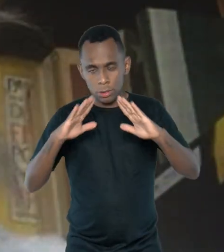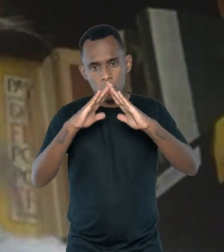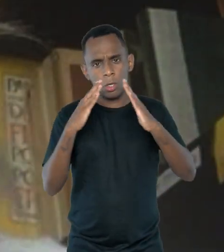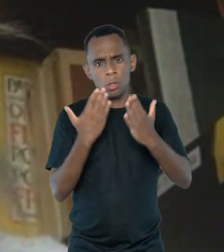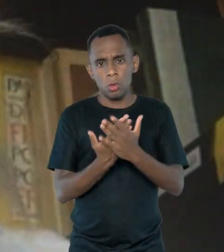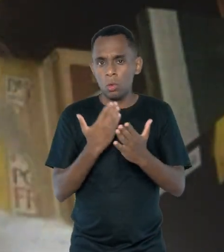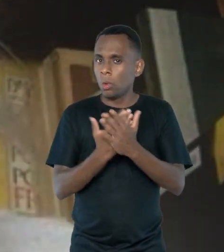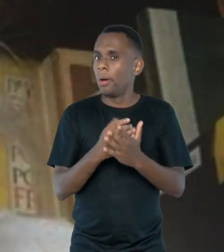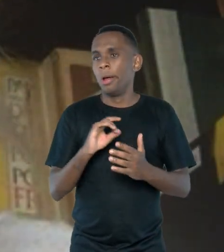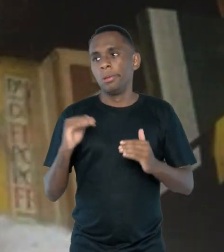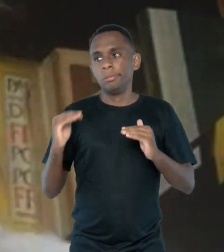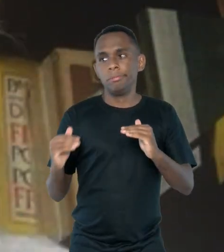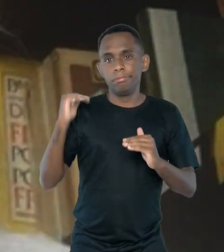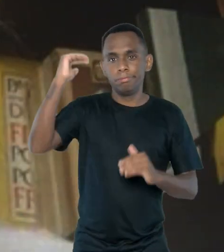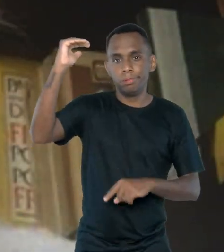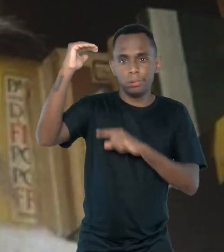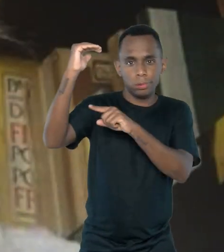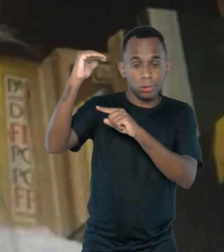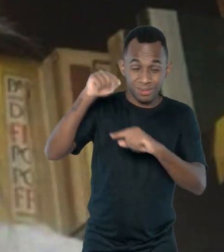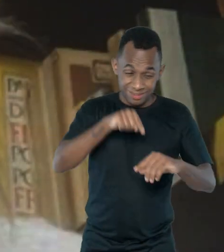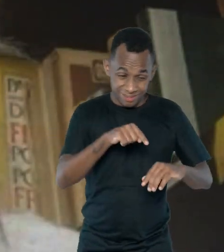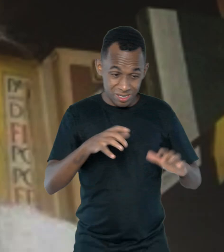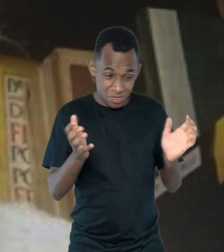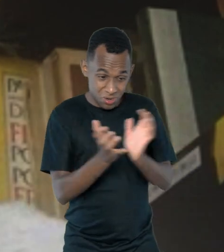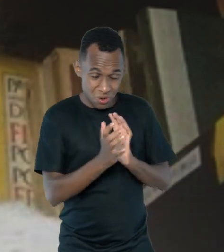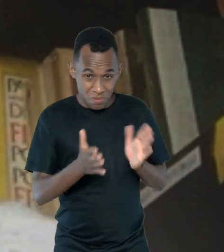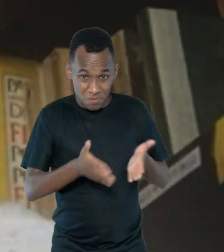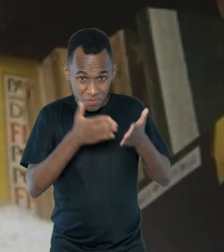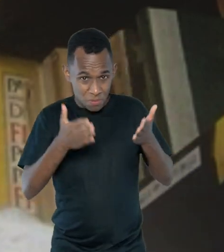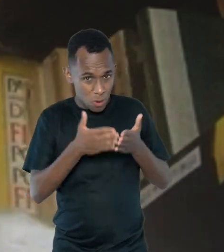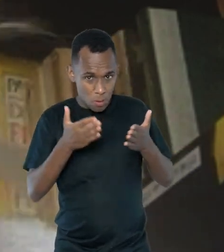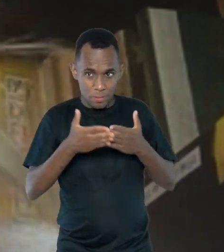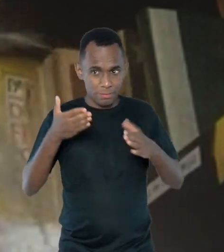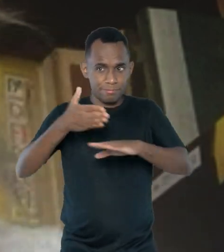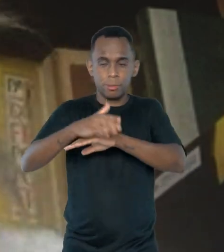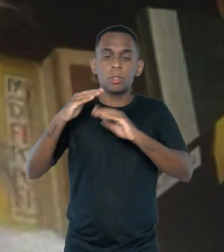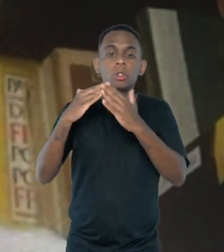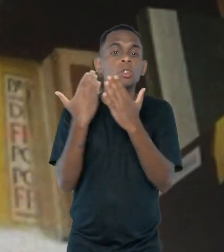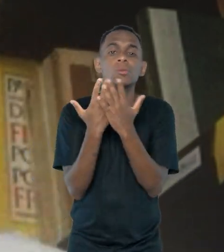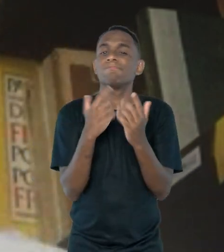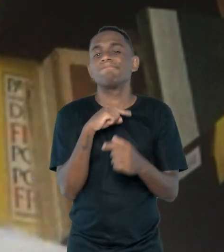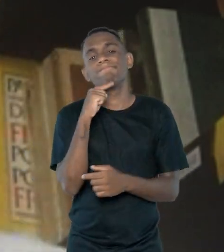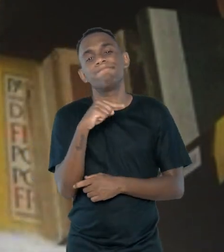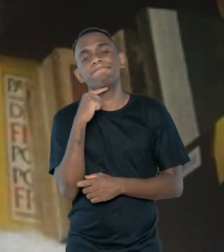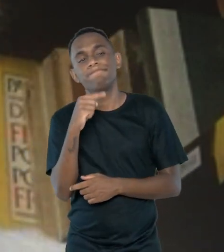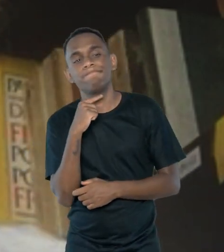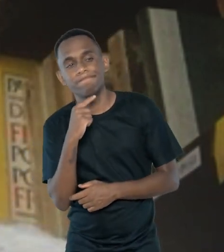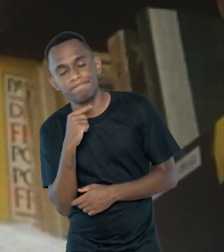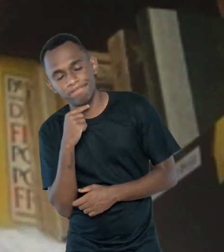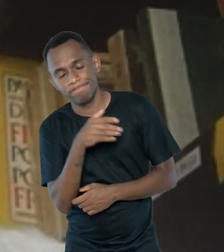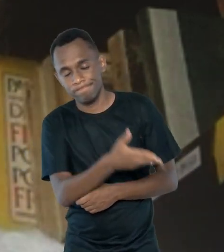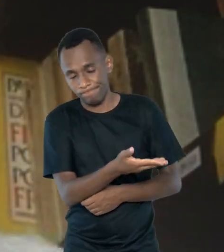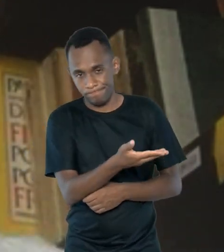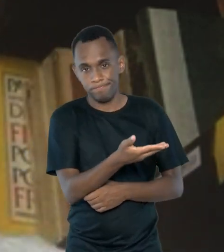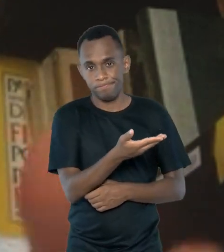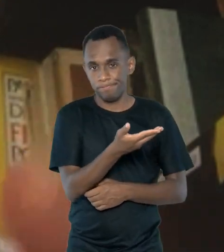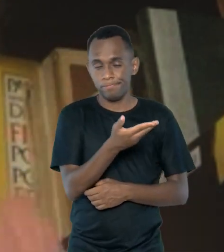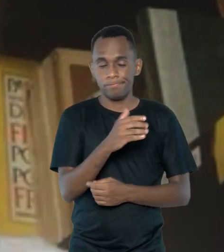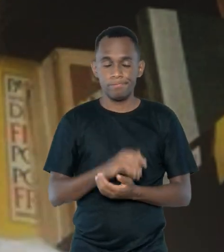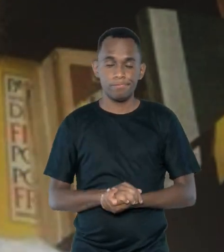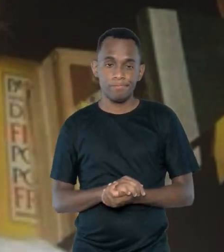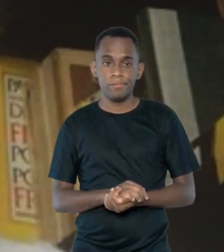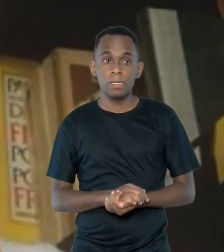muito elitista, quer dizer, o filho do trabalhador não chegava à escola, o filho do povo estava fora da escola. Então,